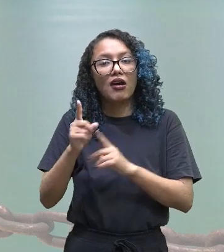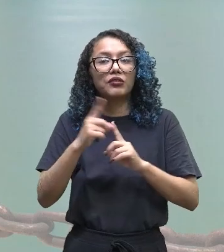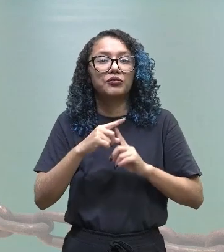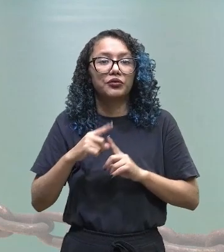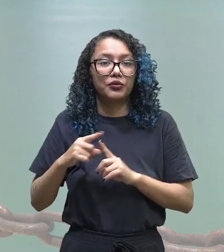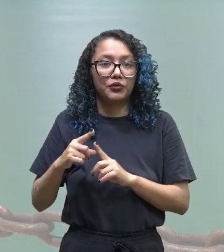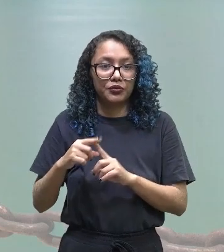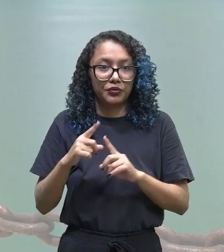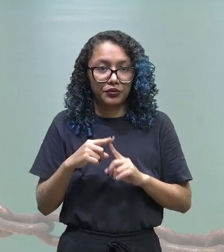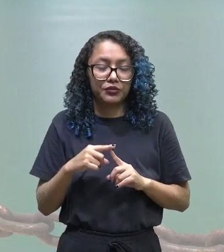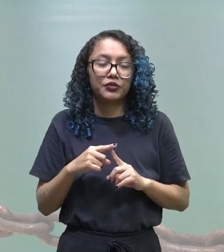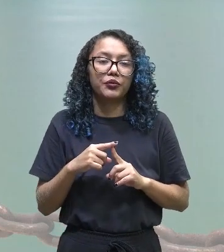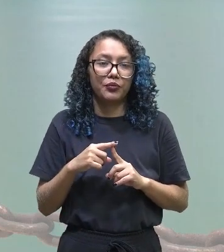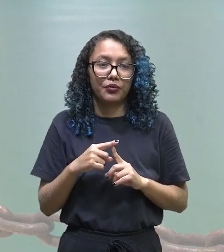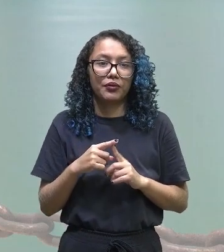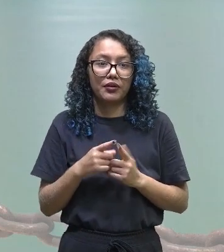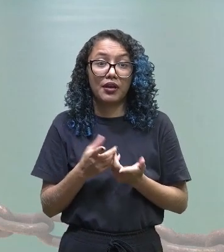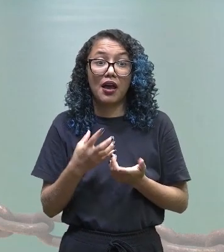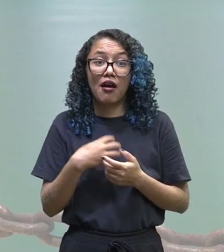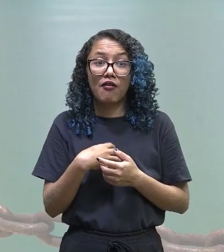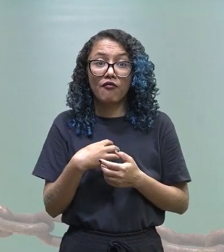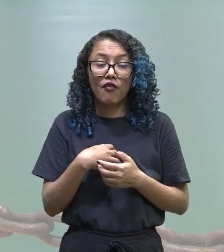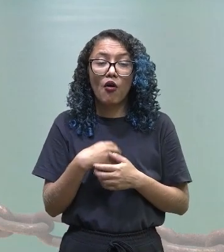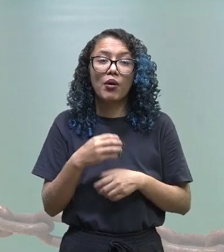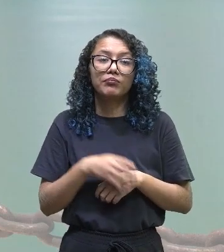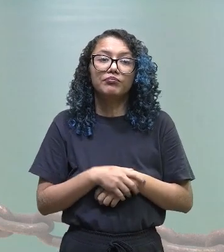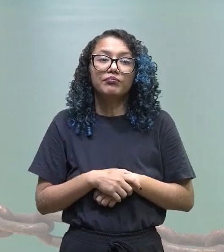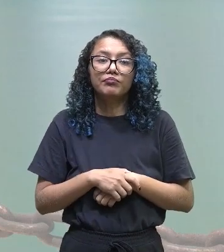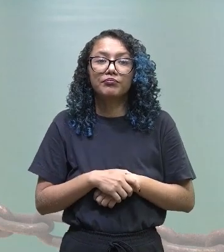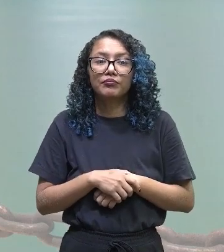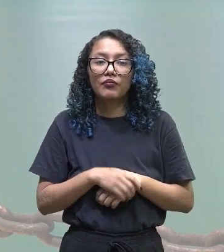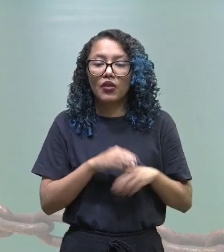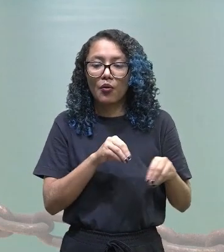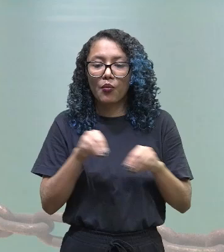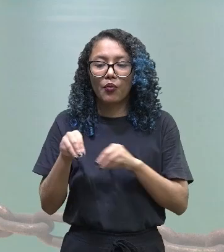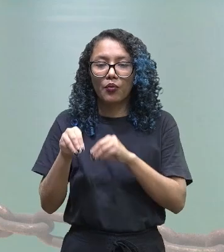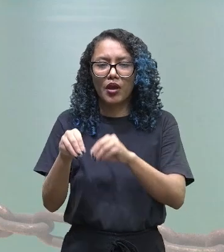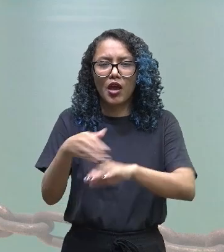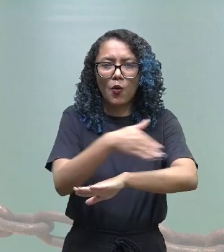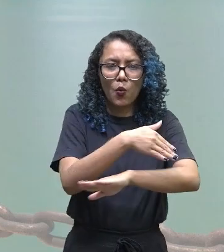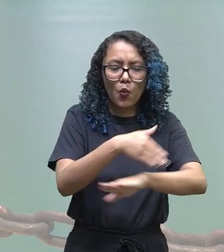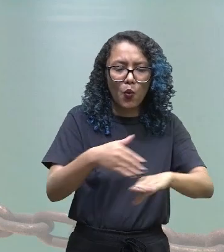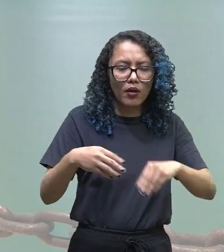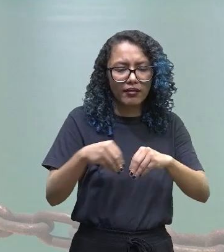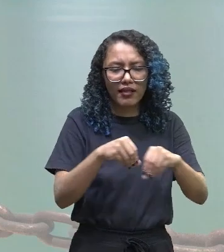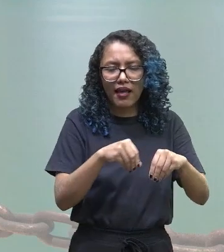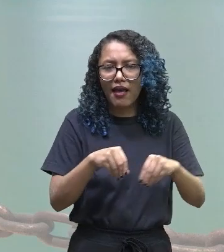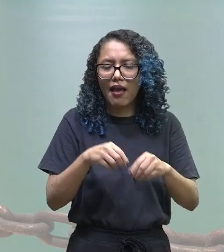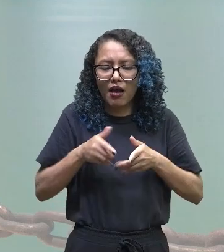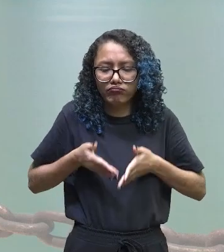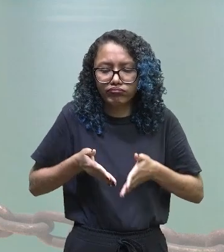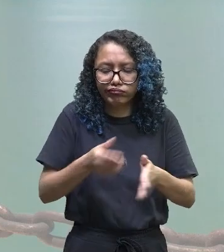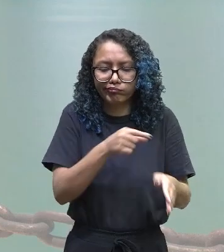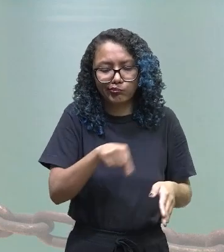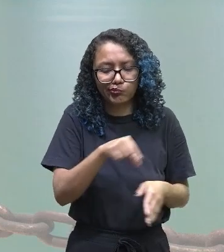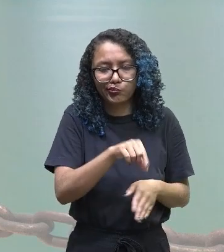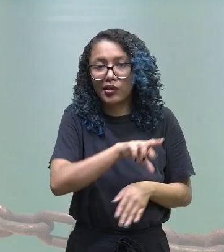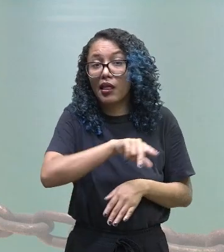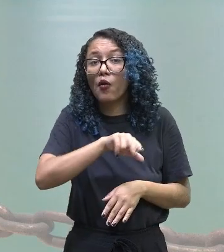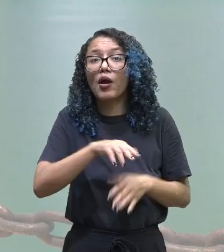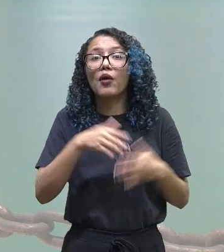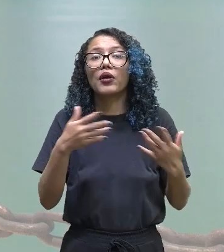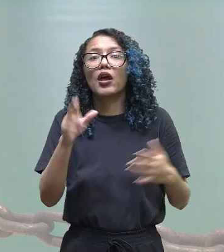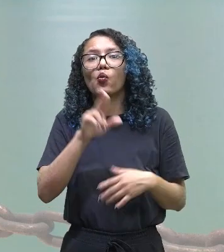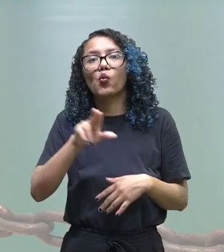sua forma de locomoção não é por terra, não é pela rua, não é por trilho, é pela água.